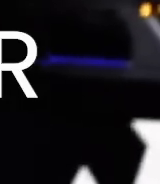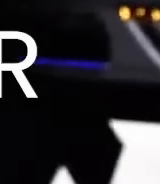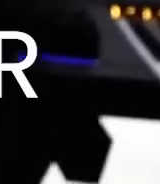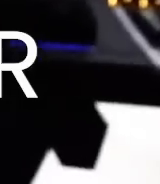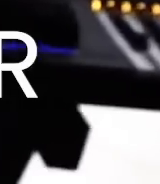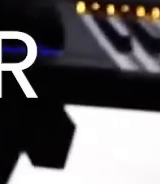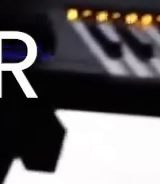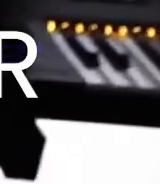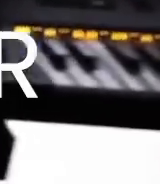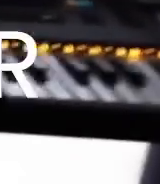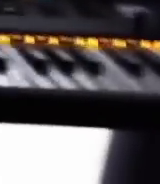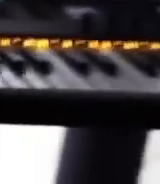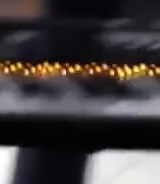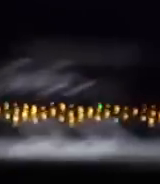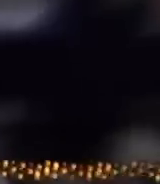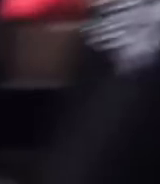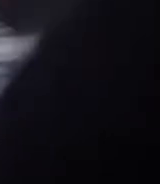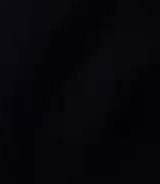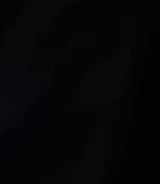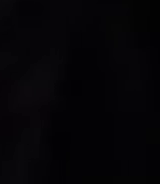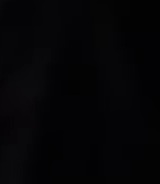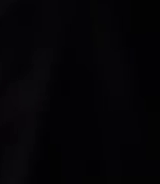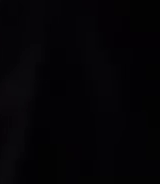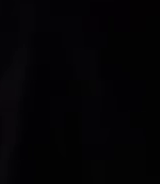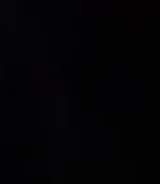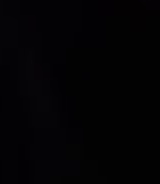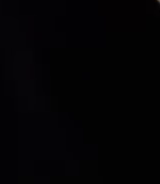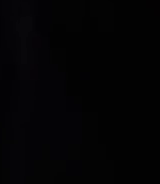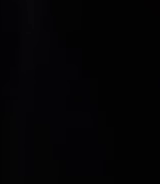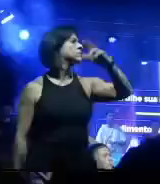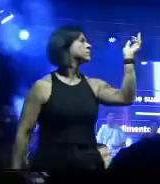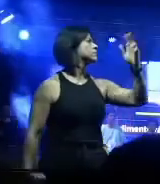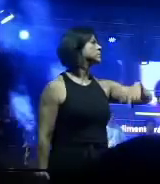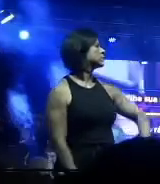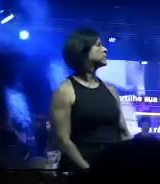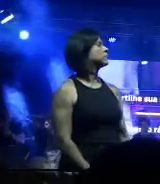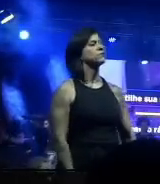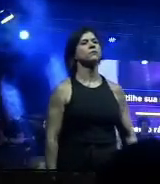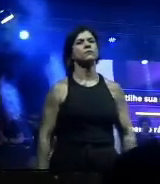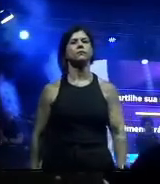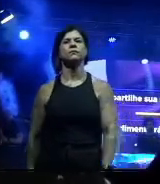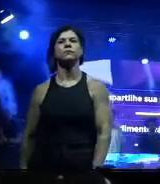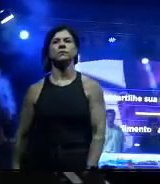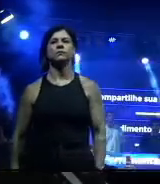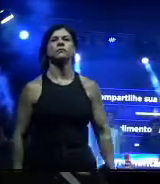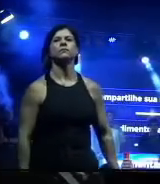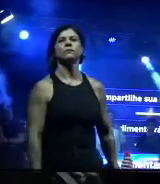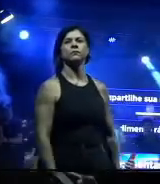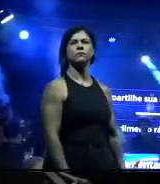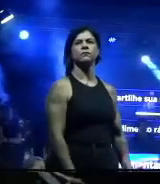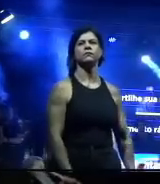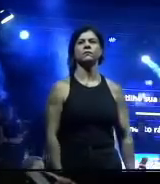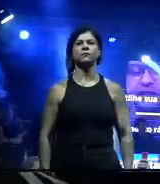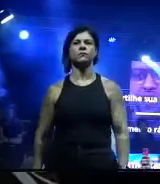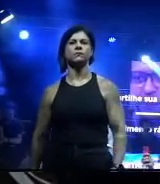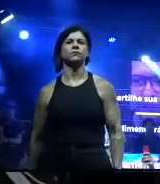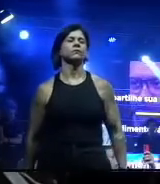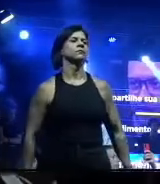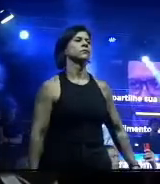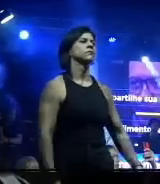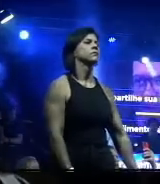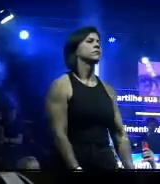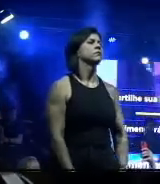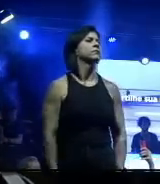botei aqui é o quê? Sangue! Nego drama no pique da extração Tu tá ligado, mano? Eu chego na improvisação